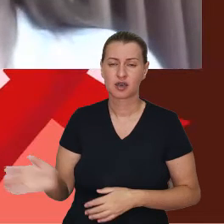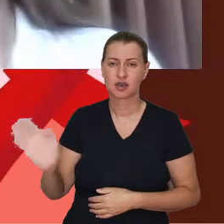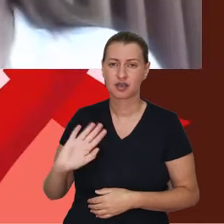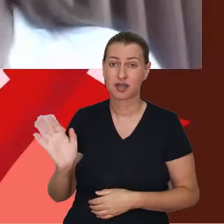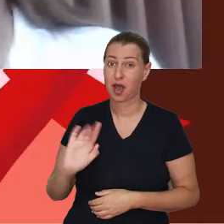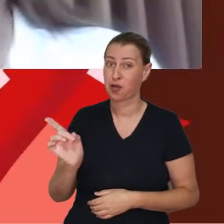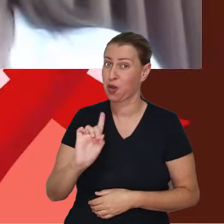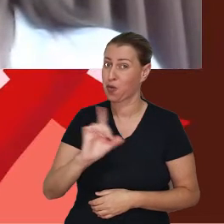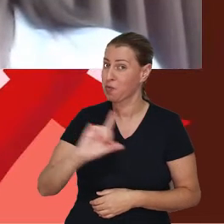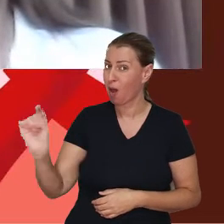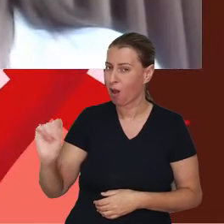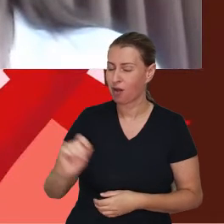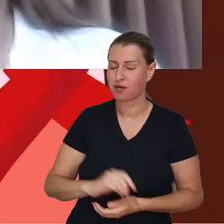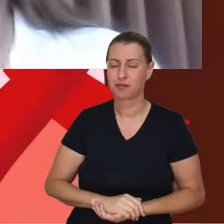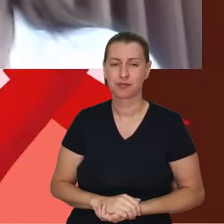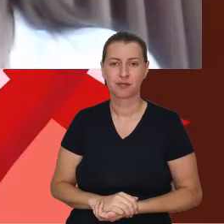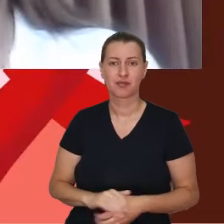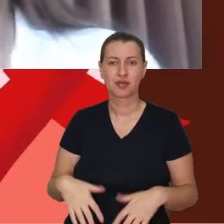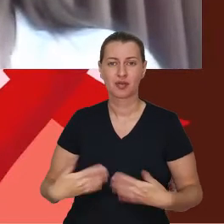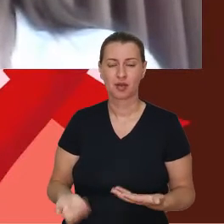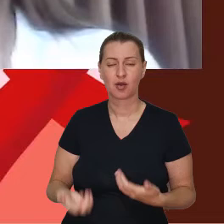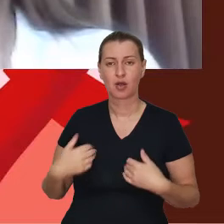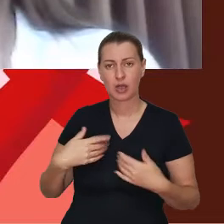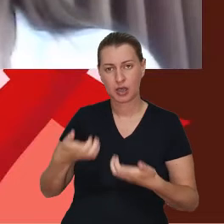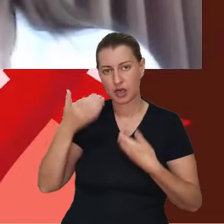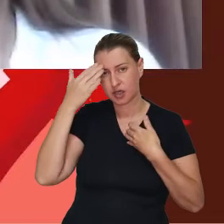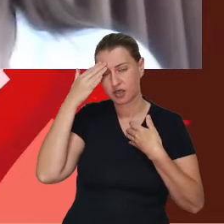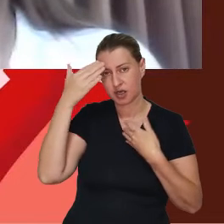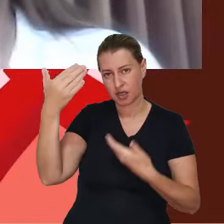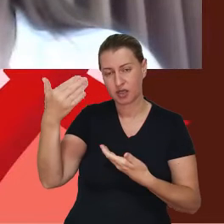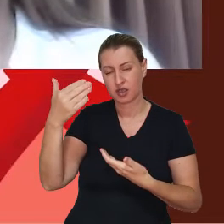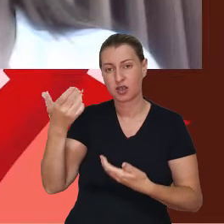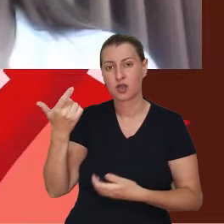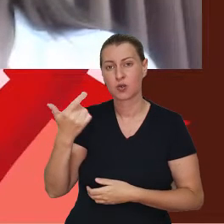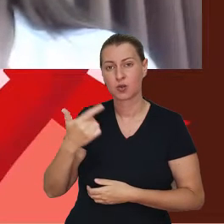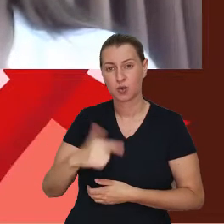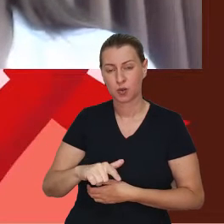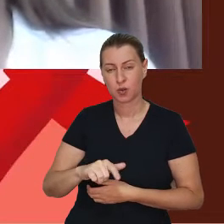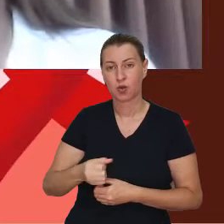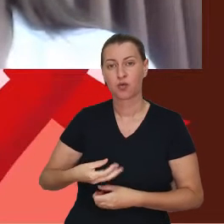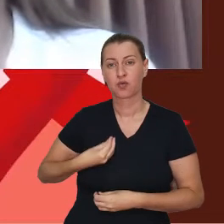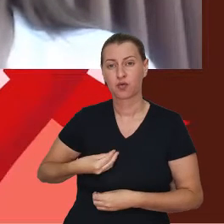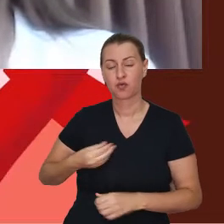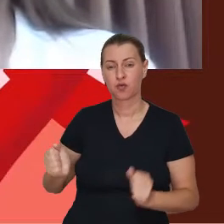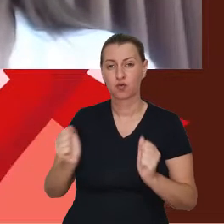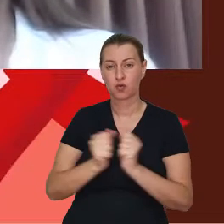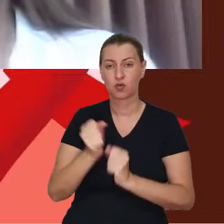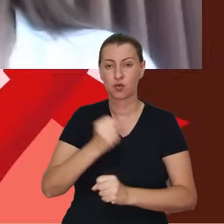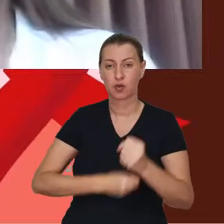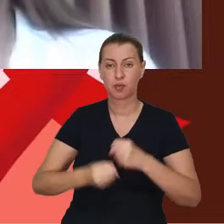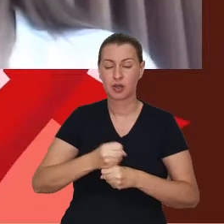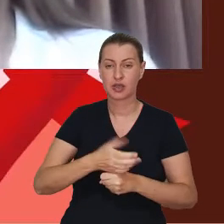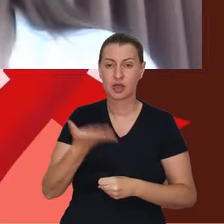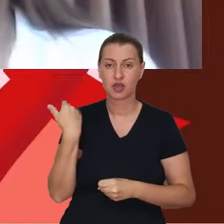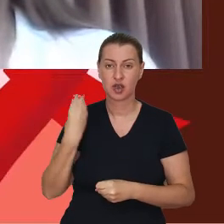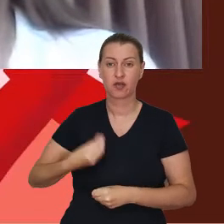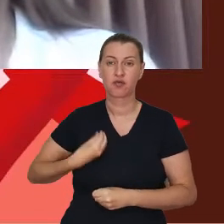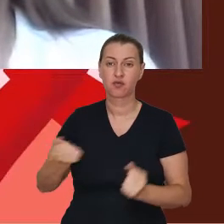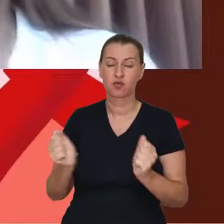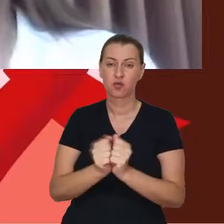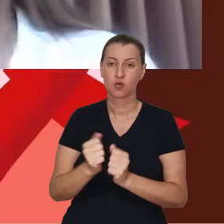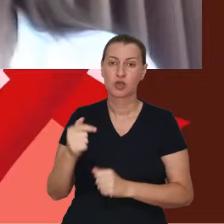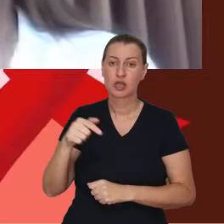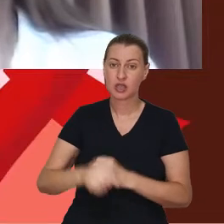tchau, o pessoal já vai saindo, né? Então, Bruna, eu quero muito te agradecer por novamente você estar aqui conosco. Ano passado você esteve conosco. Hoje, esse